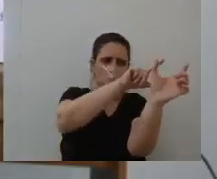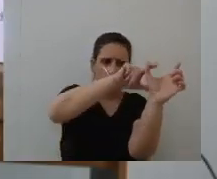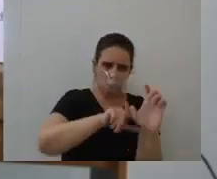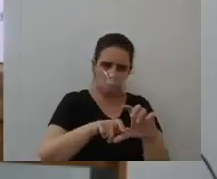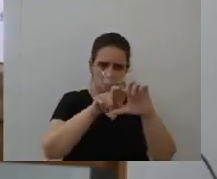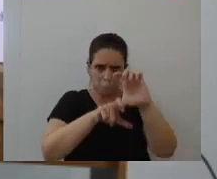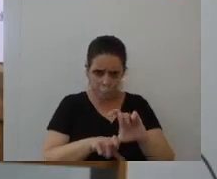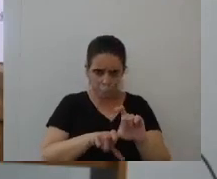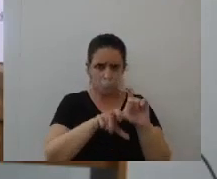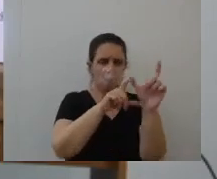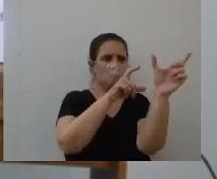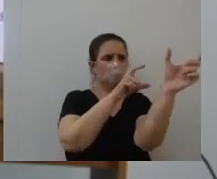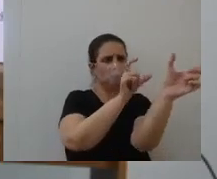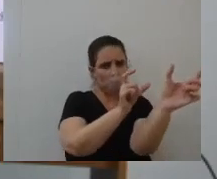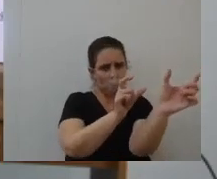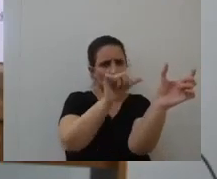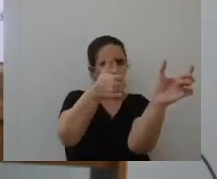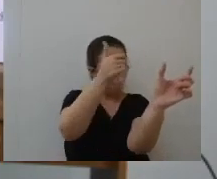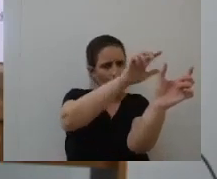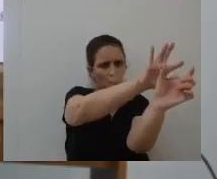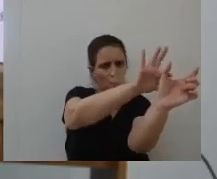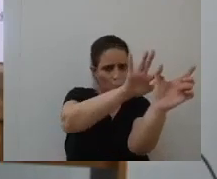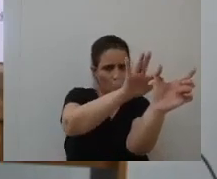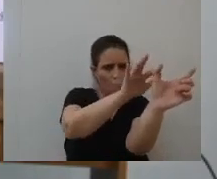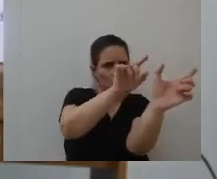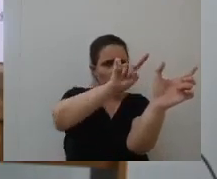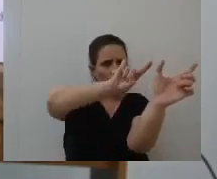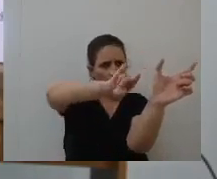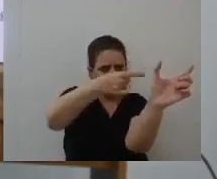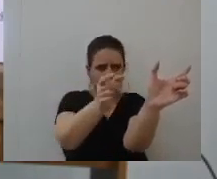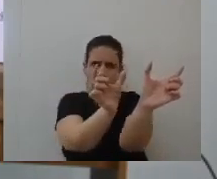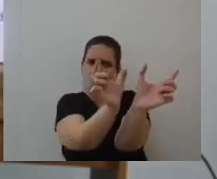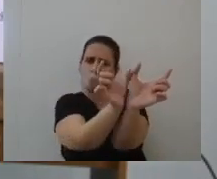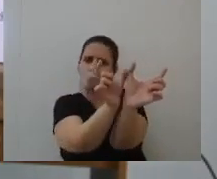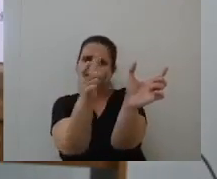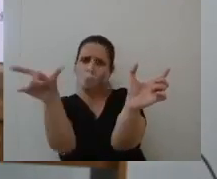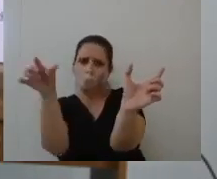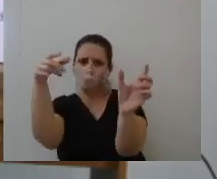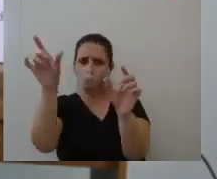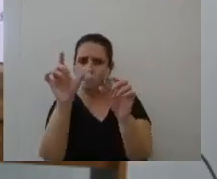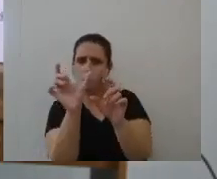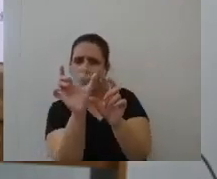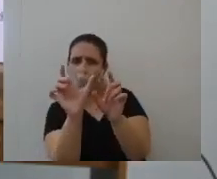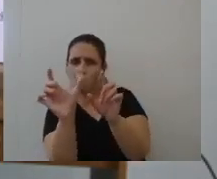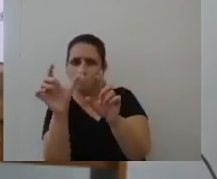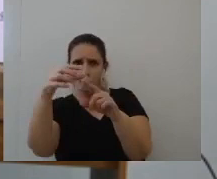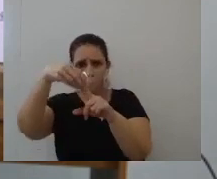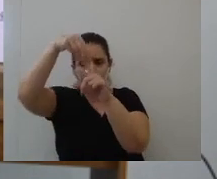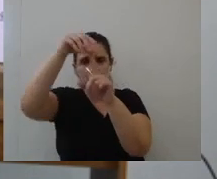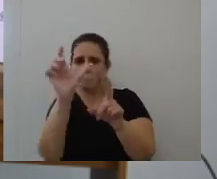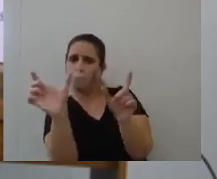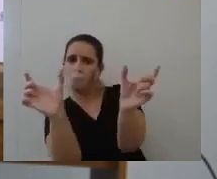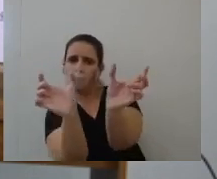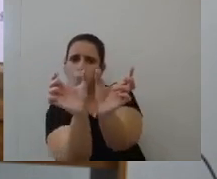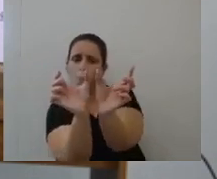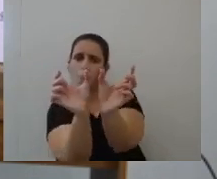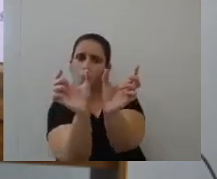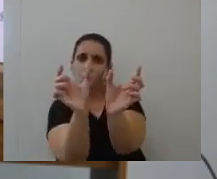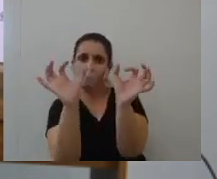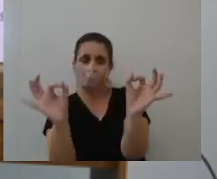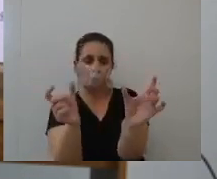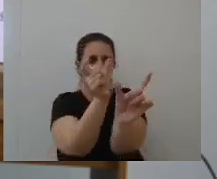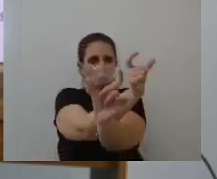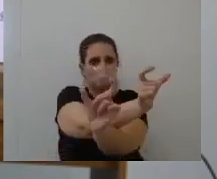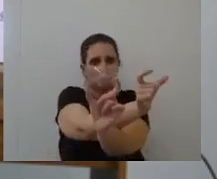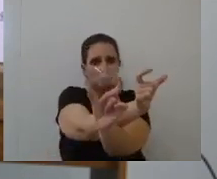coloquei em todos esses exemplos aí para vocês, a gente deve colocar a vírgula, tá bom? Porque a ordem deixou de ser a ordem